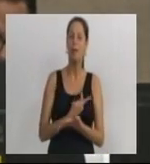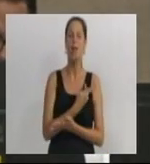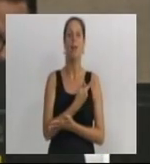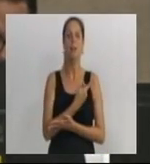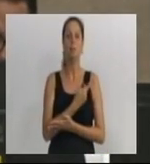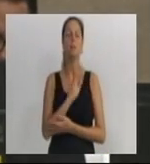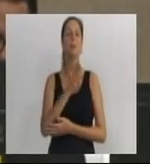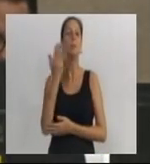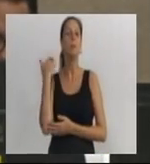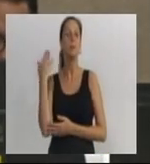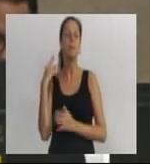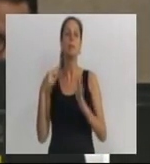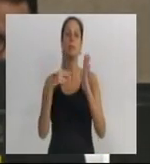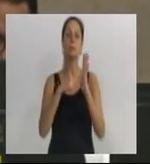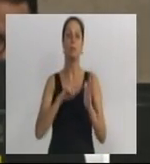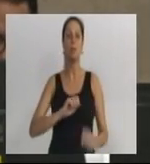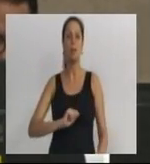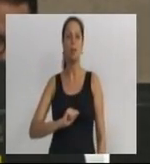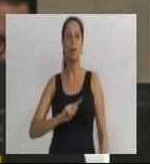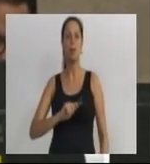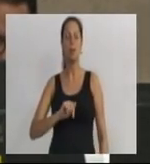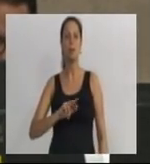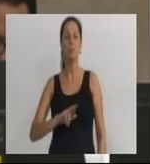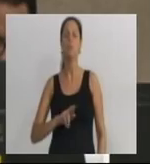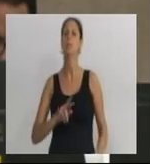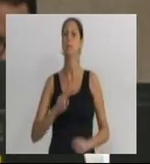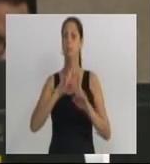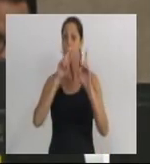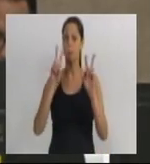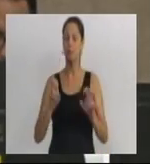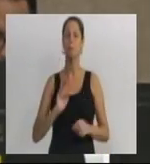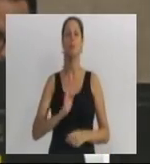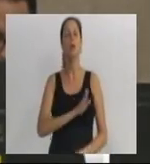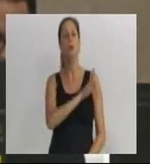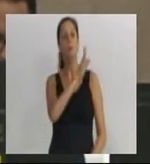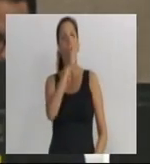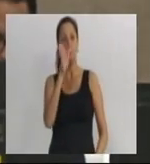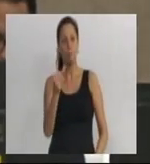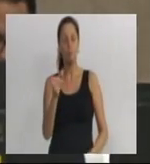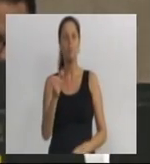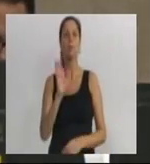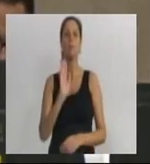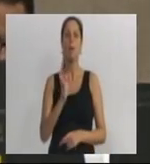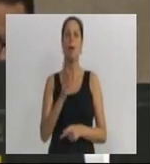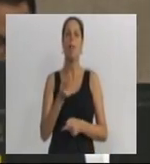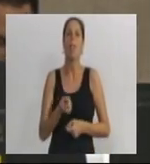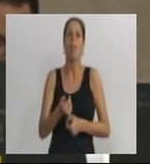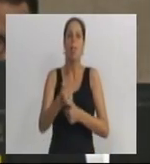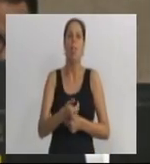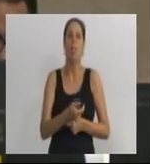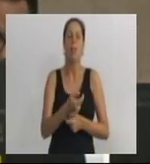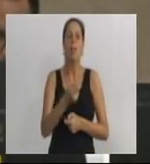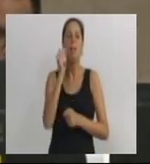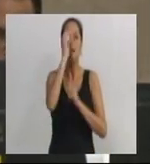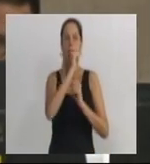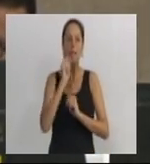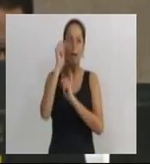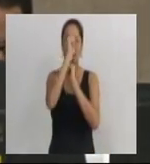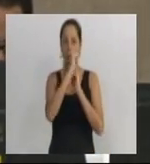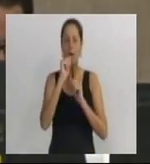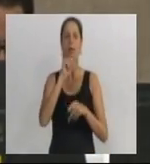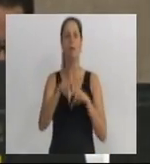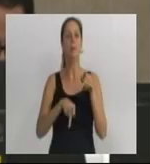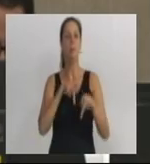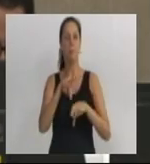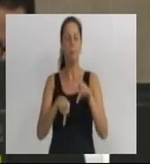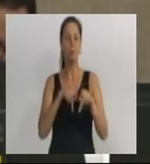denúncia na Agir sobre essa situação. E eles foram lá, deram uma engambelada na população, uma engambelada em todo mundo. E se Vossa